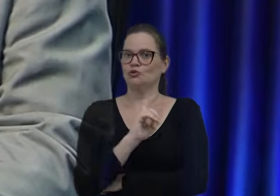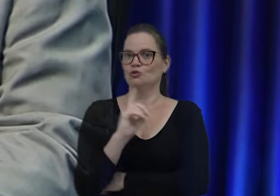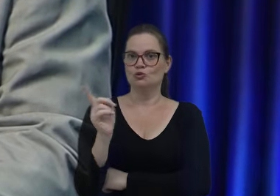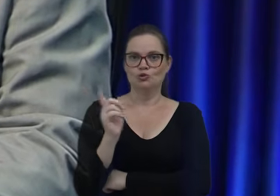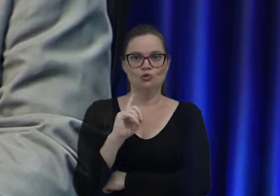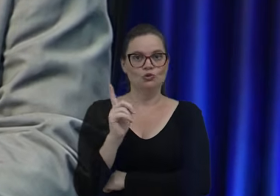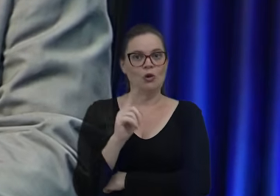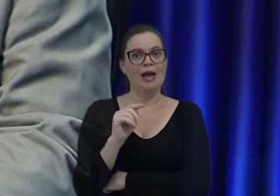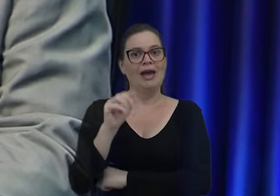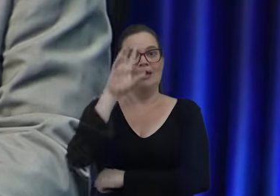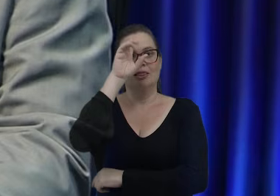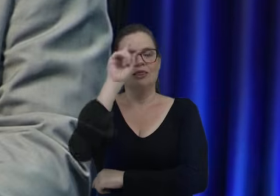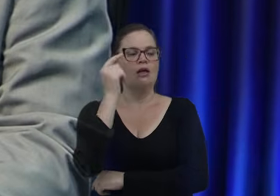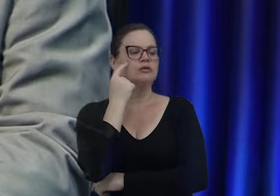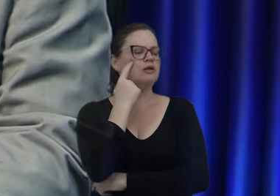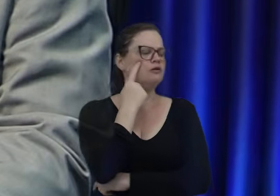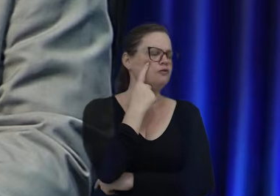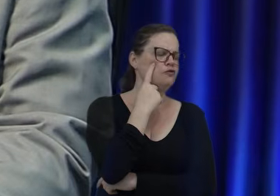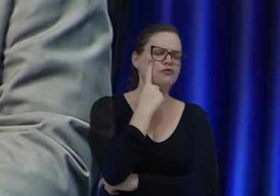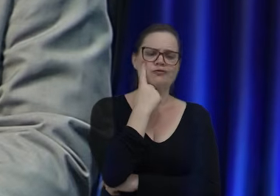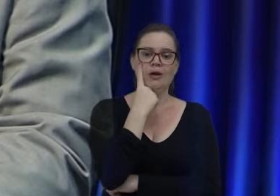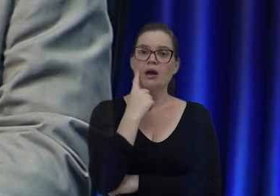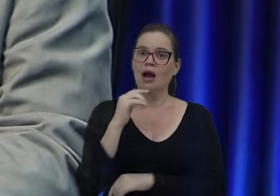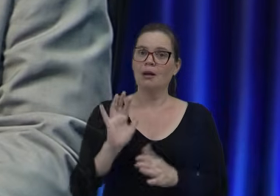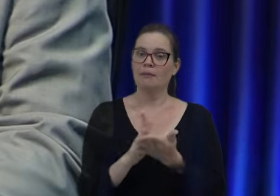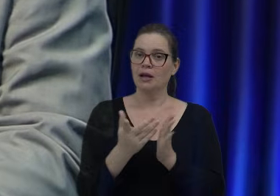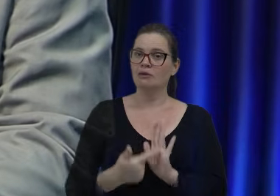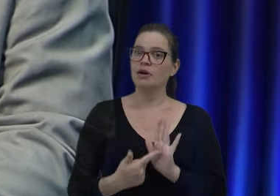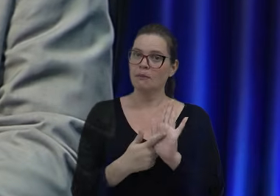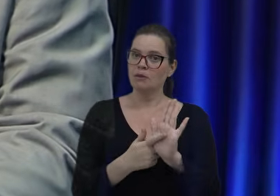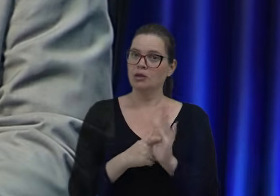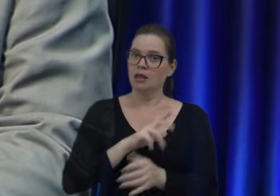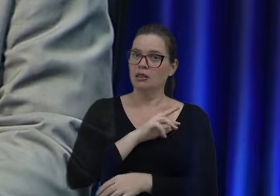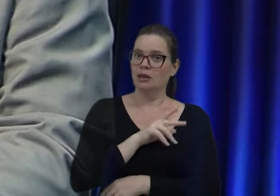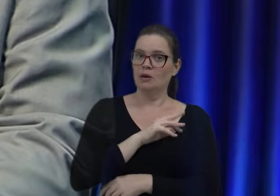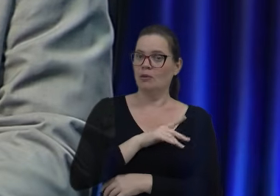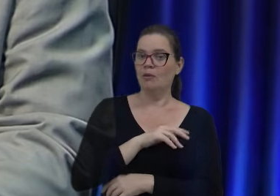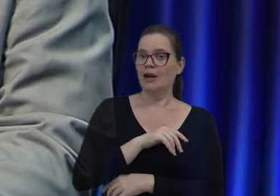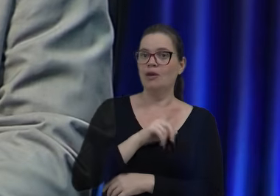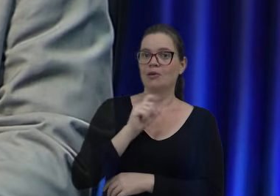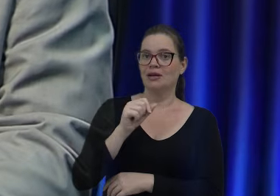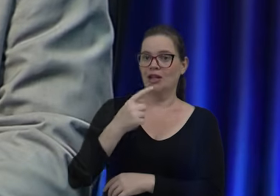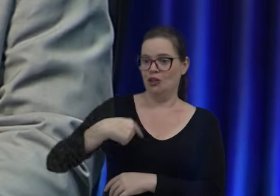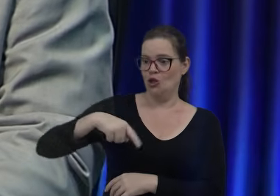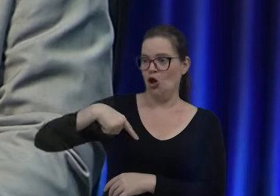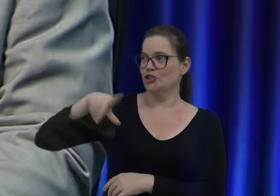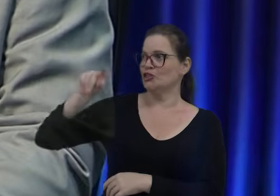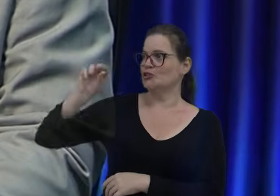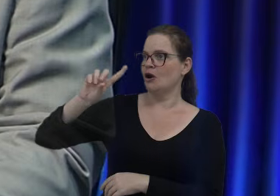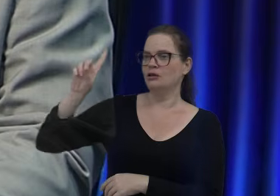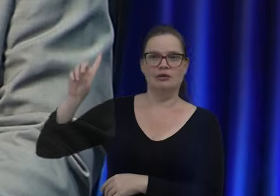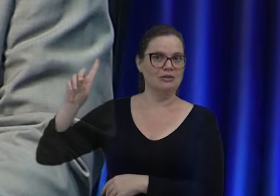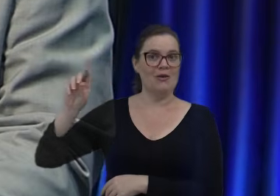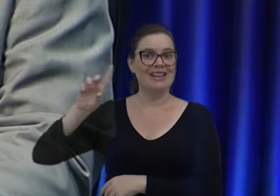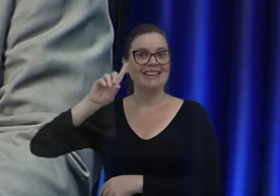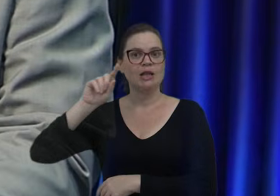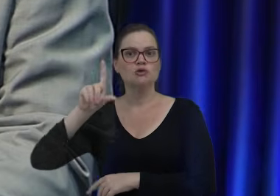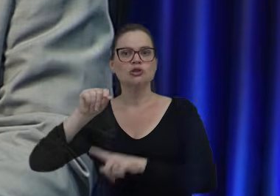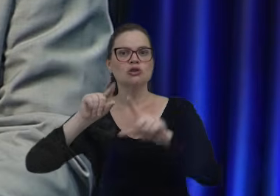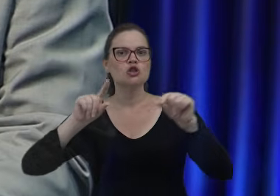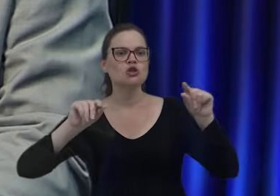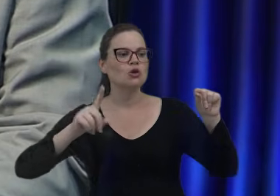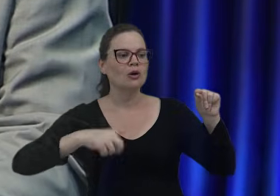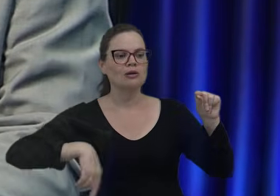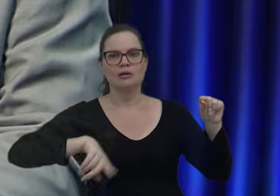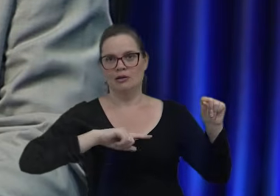vós quem escolhestes a mim, mas eu vos escolhi a vós. Então, é o Senhor Jesus que nos chama. Então, aqui